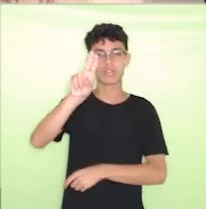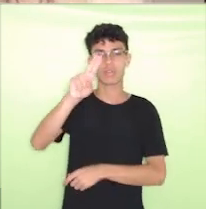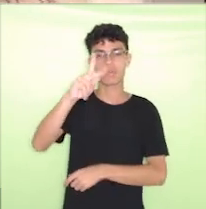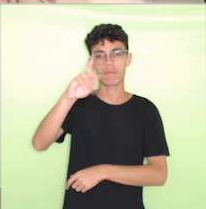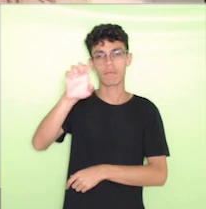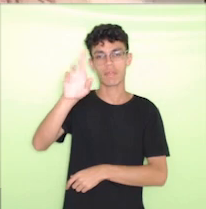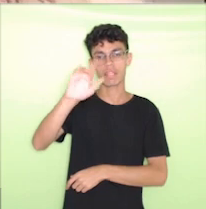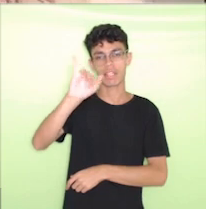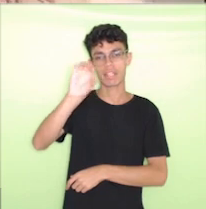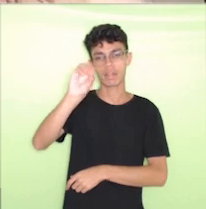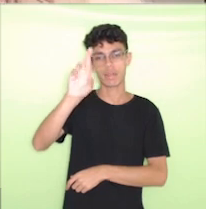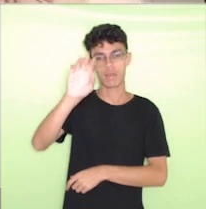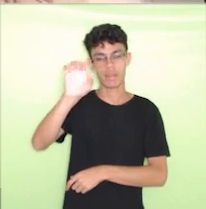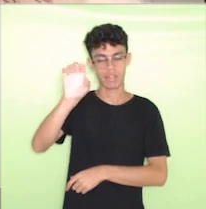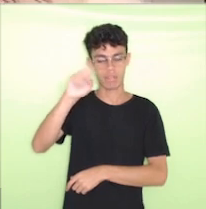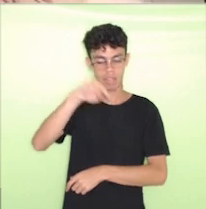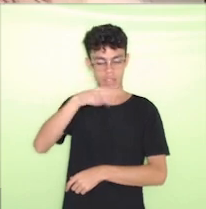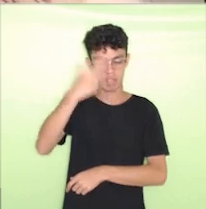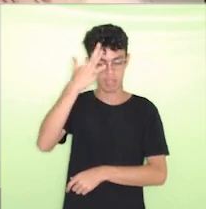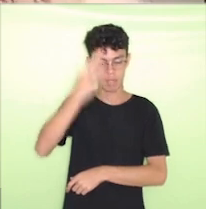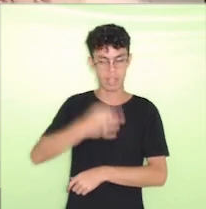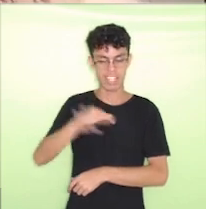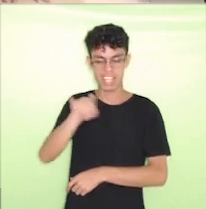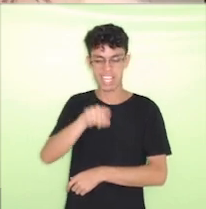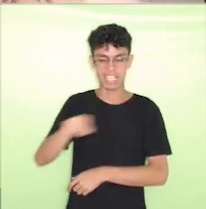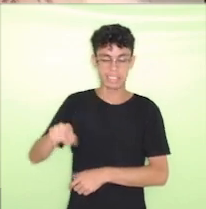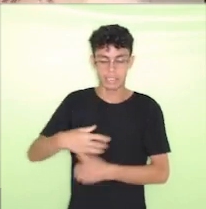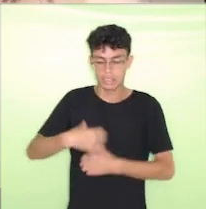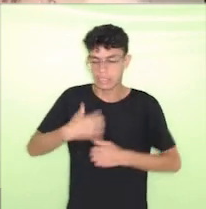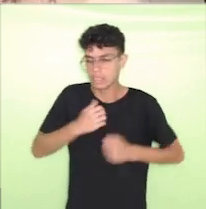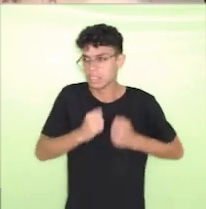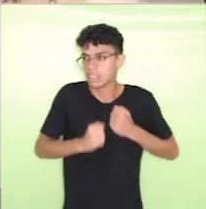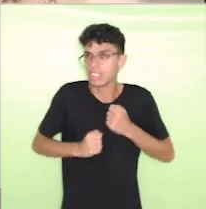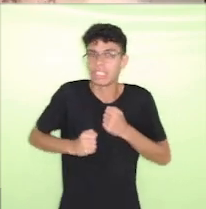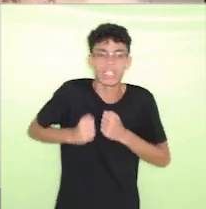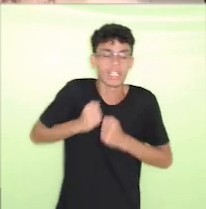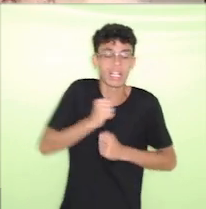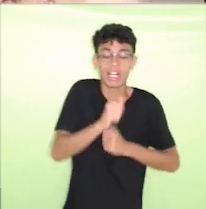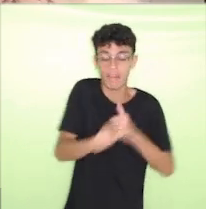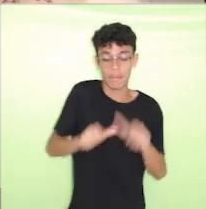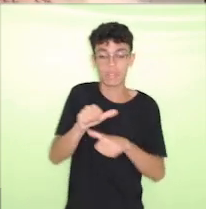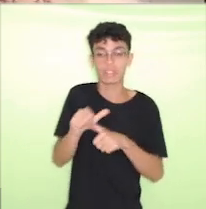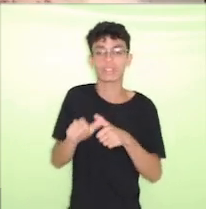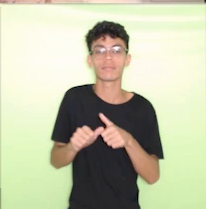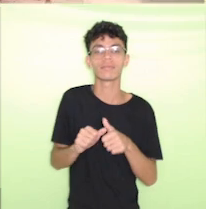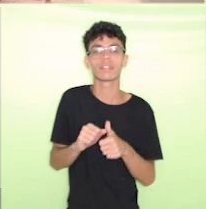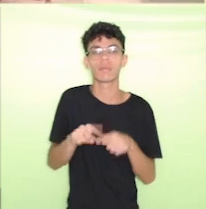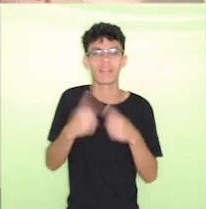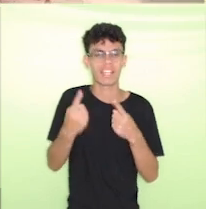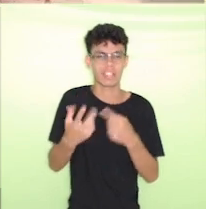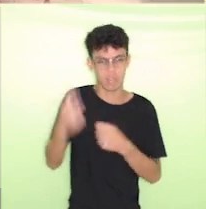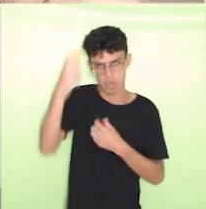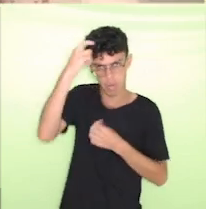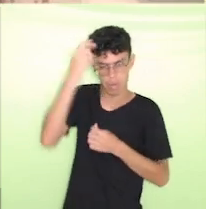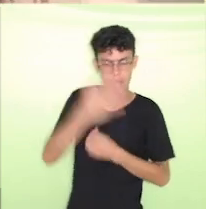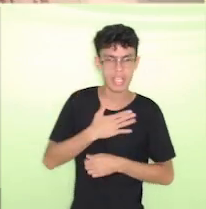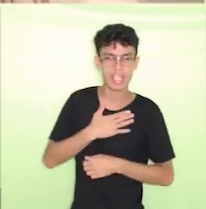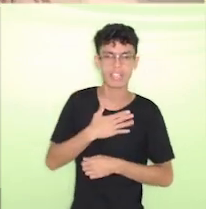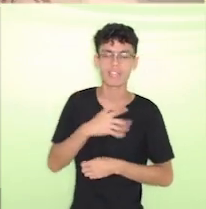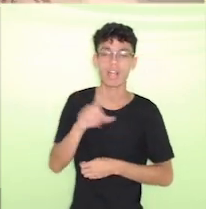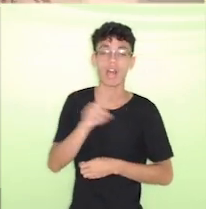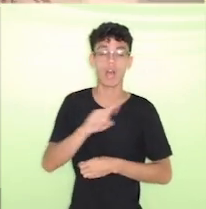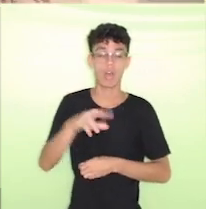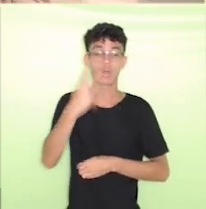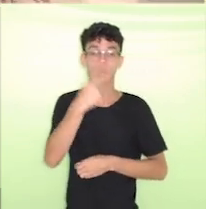compreende? Todas estão perturbadas. Modificaram-se. Mas isso não é minha culpa.